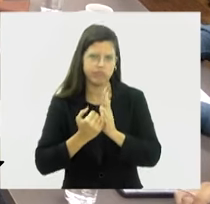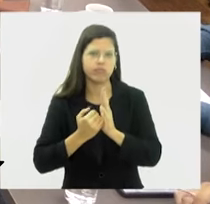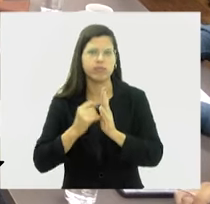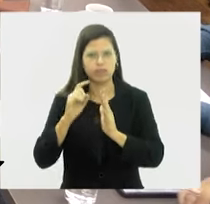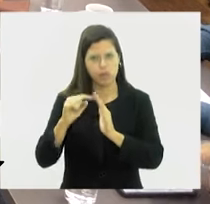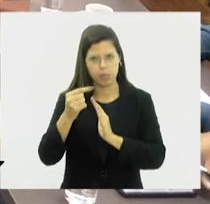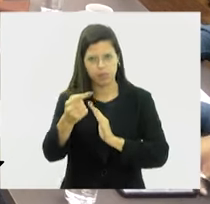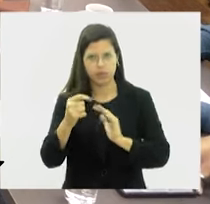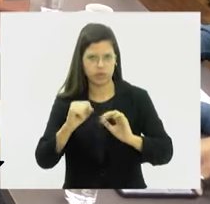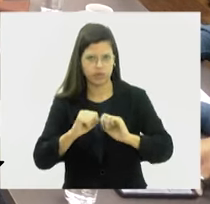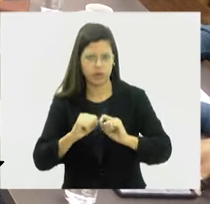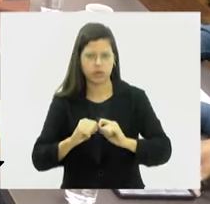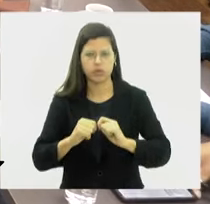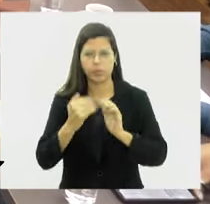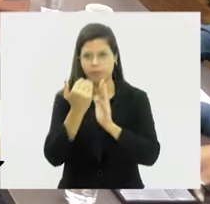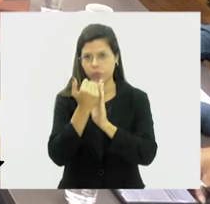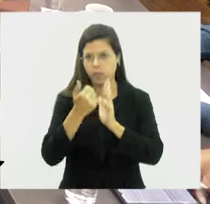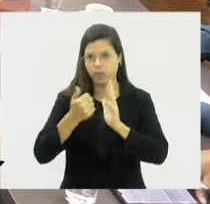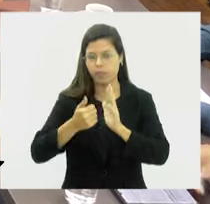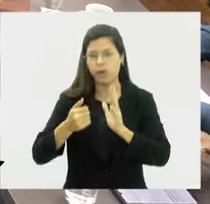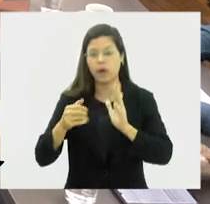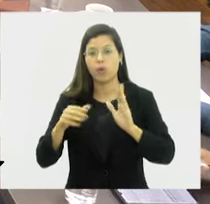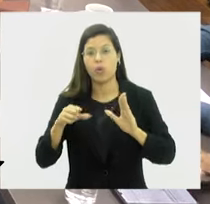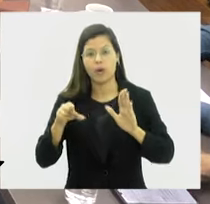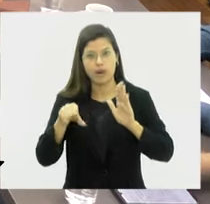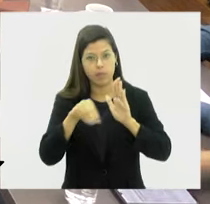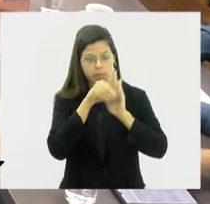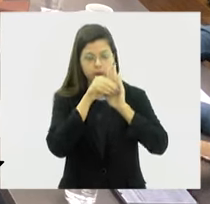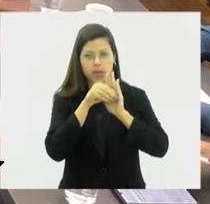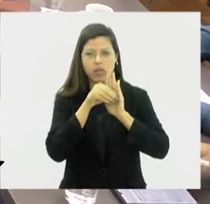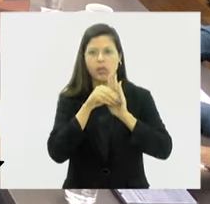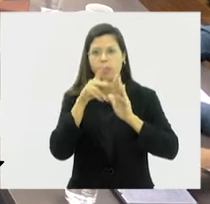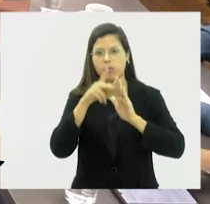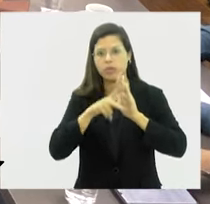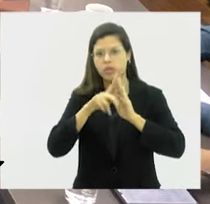Eu vou ao item 1, que são as emendas de plenário ao projeto de lei